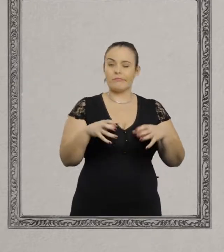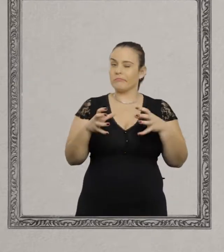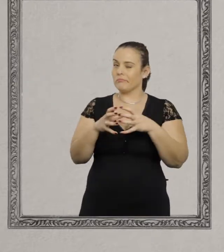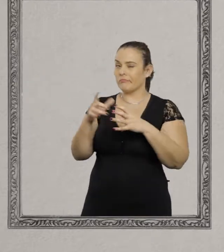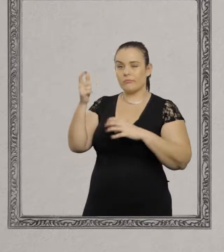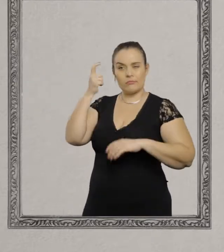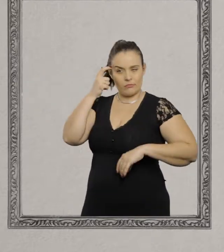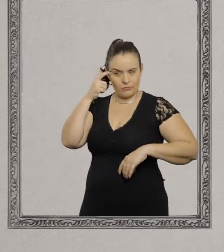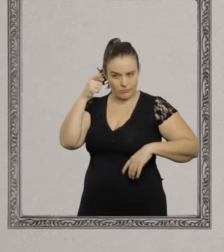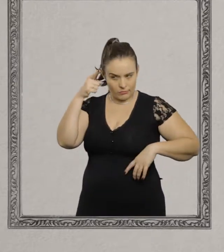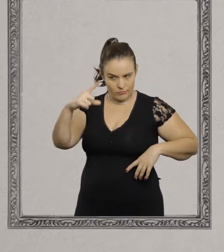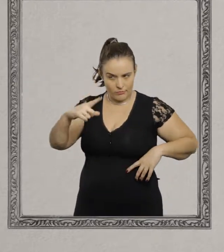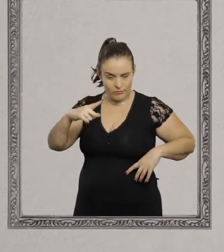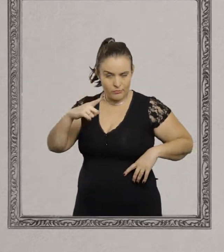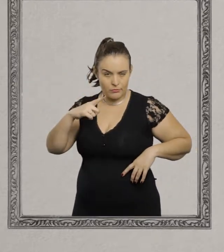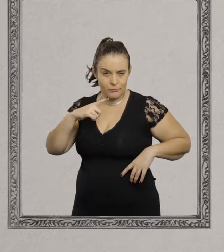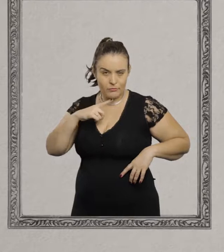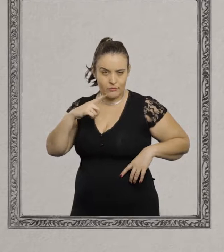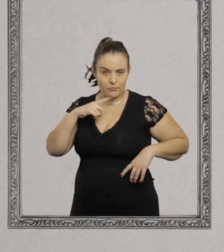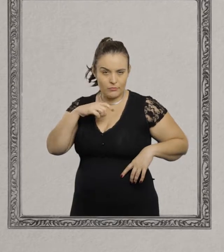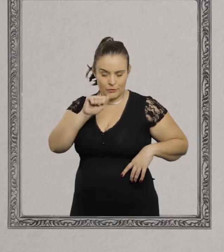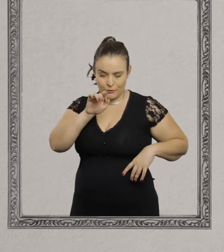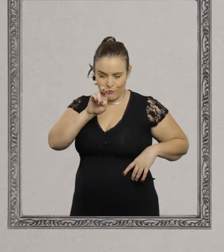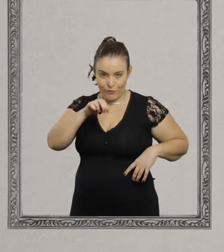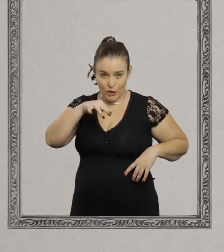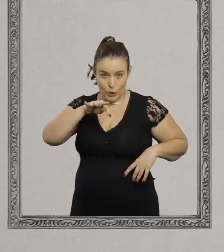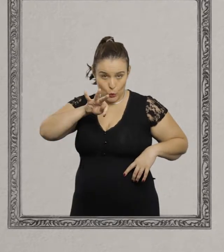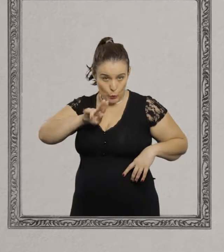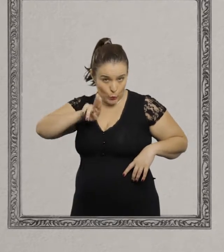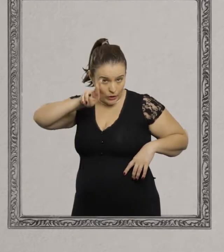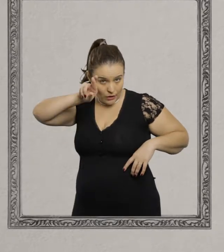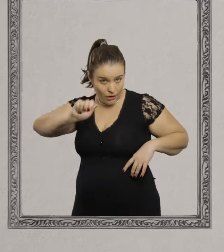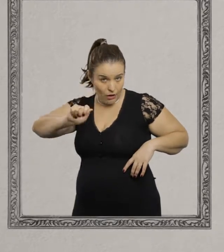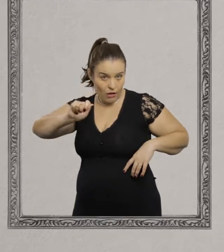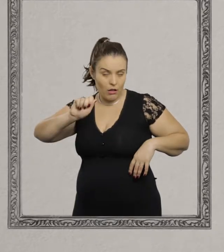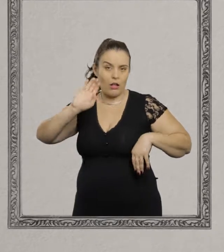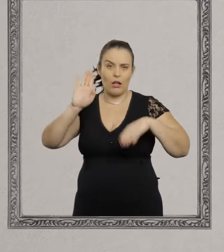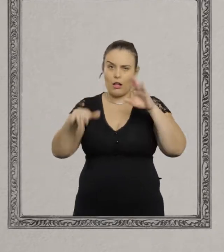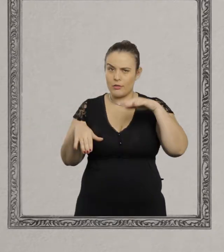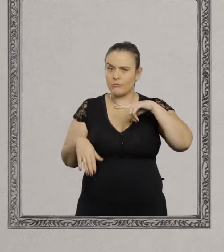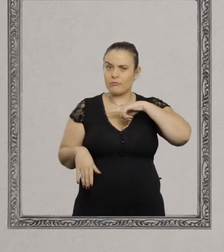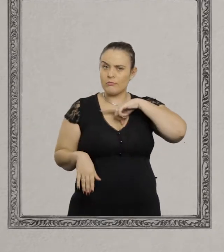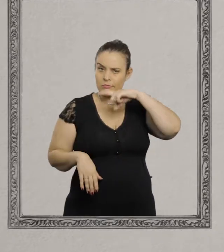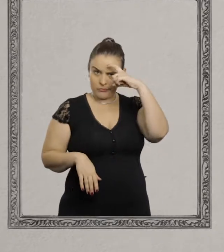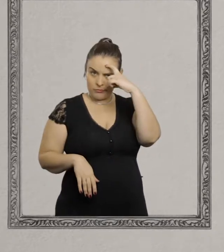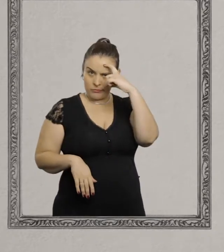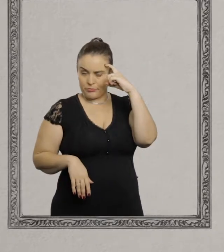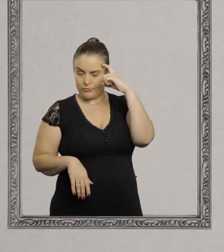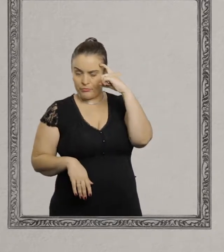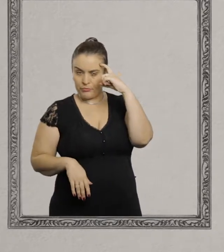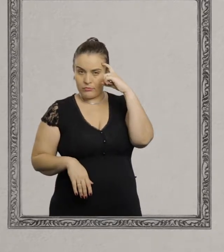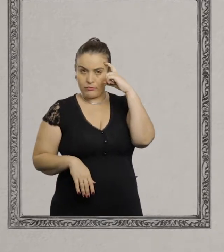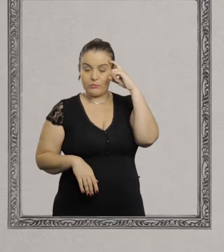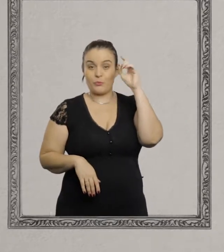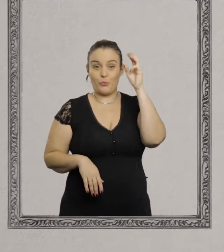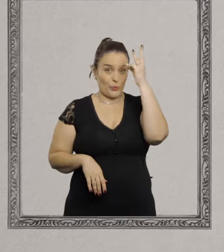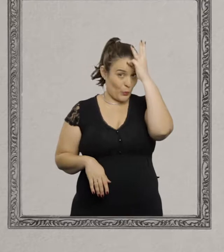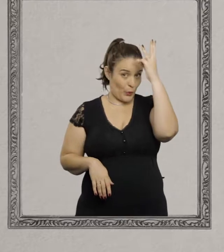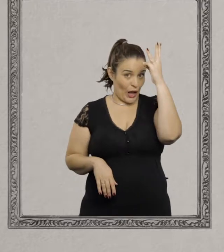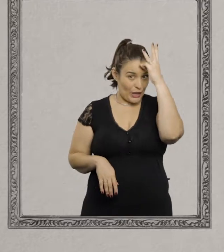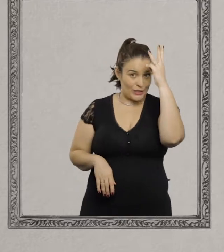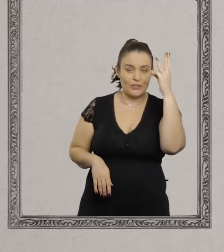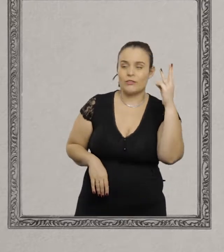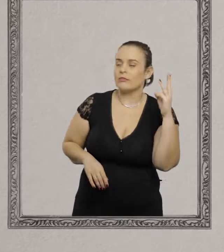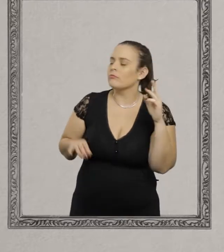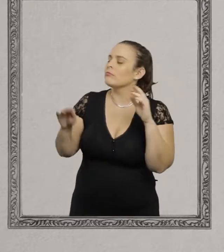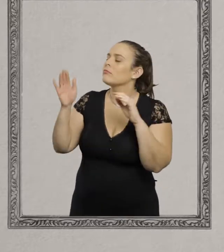tinham certeza se ele tinha tido uma aventura. Muitas vezes, Peter chegava em casa com um ferimento na cabeça.